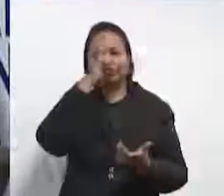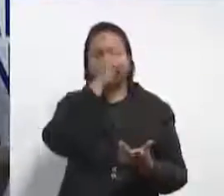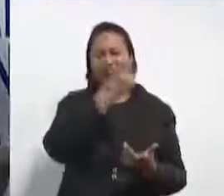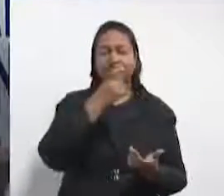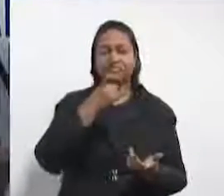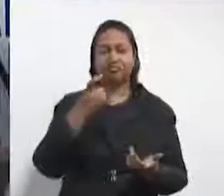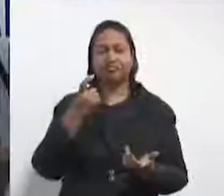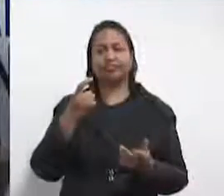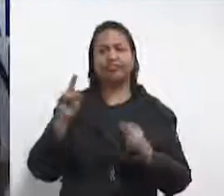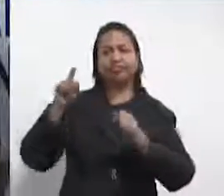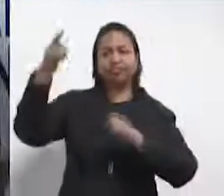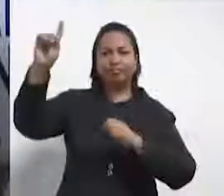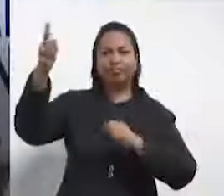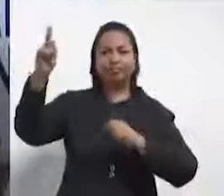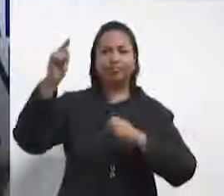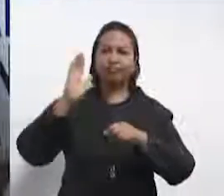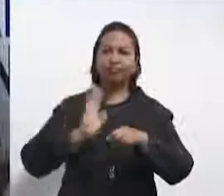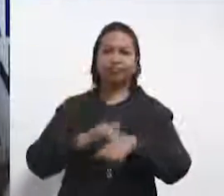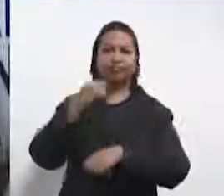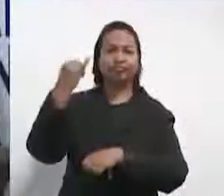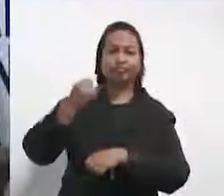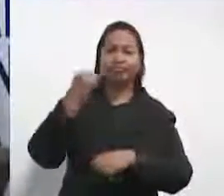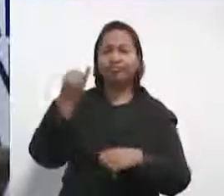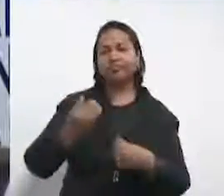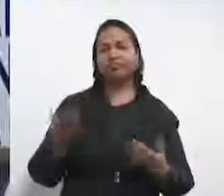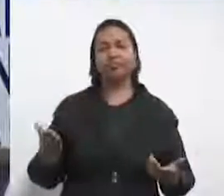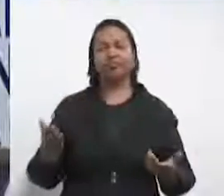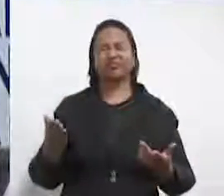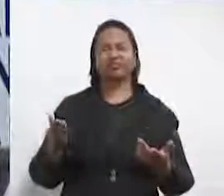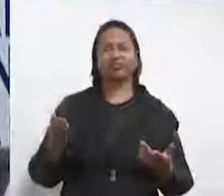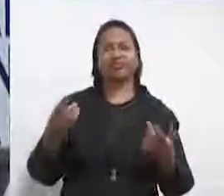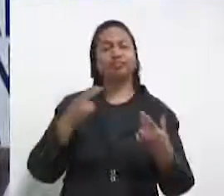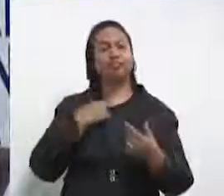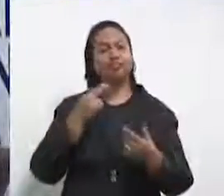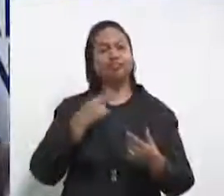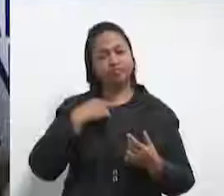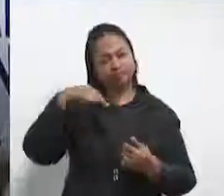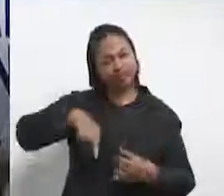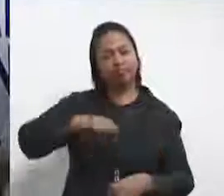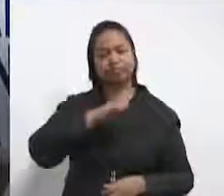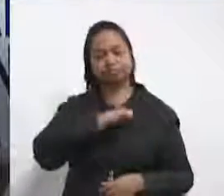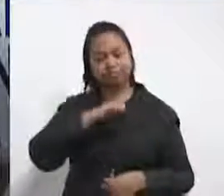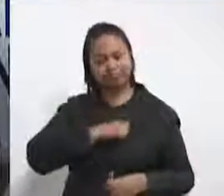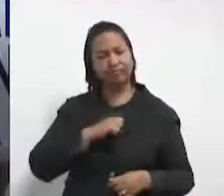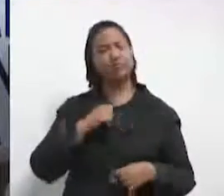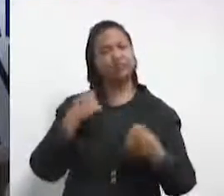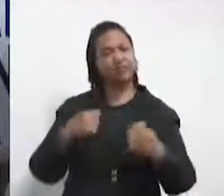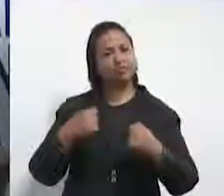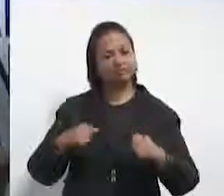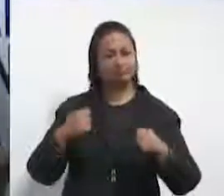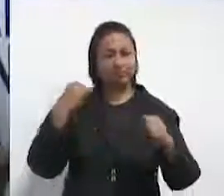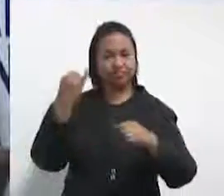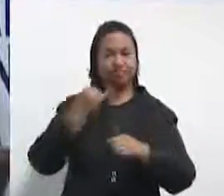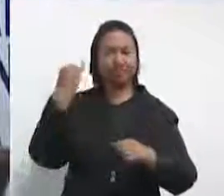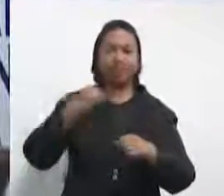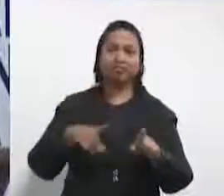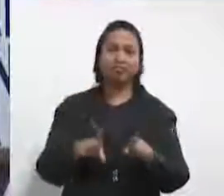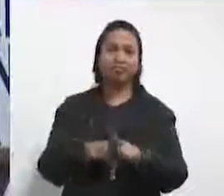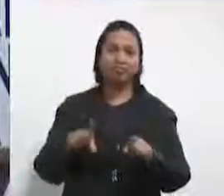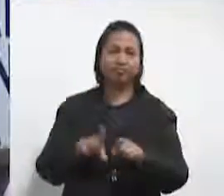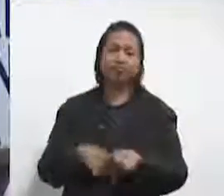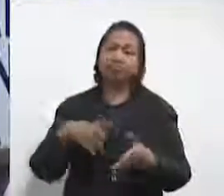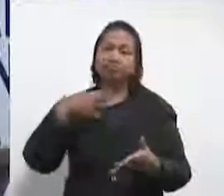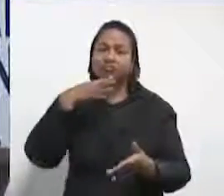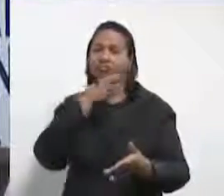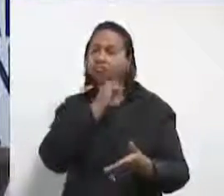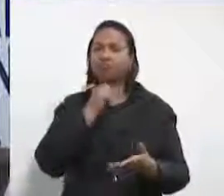mais importante do brasil pra mim é mais importante uma cidade central da cidade está entre duas capitais eu acho que seria uma